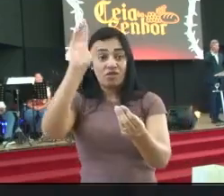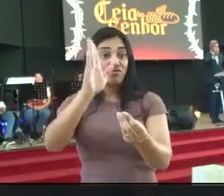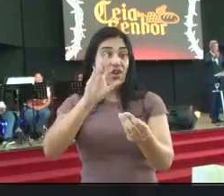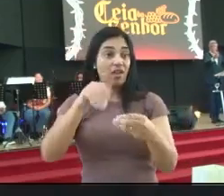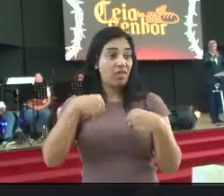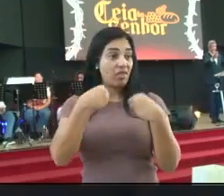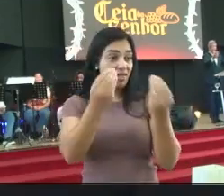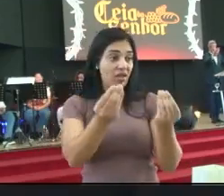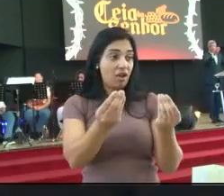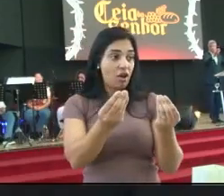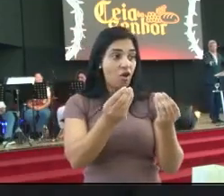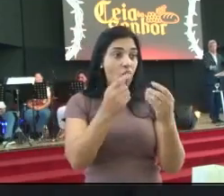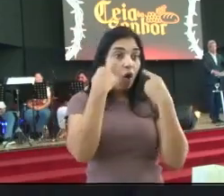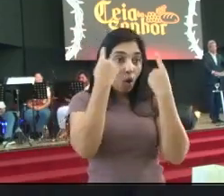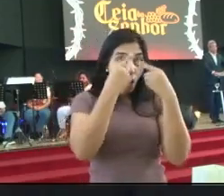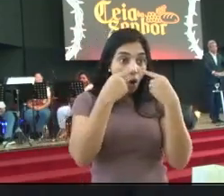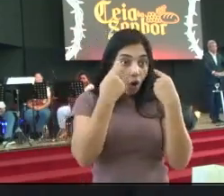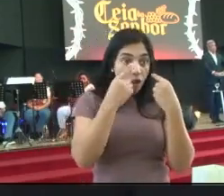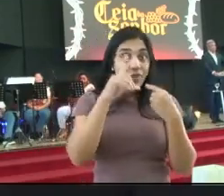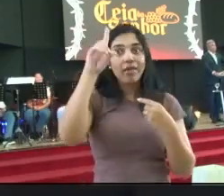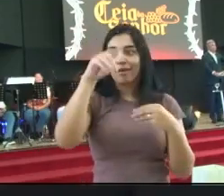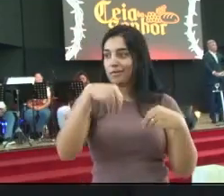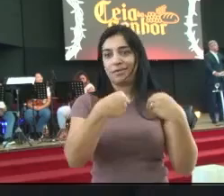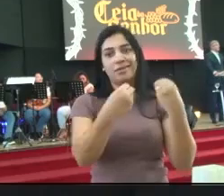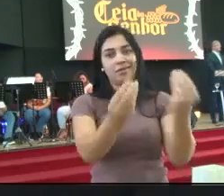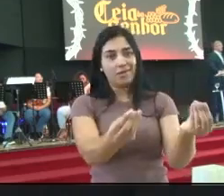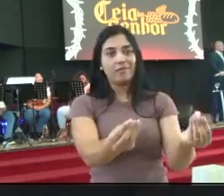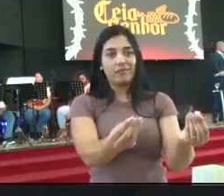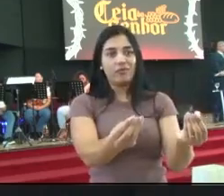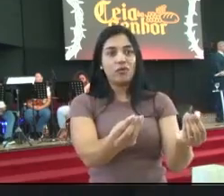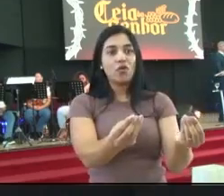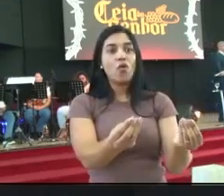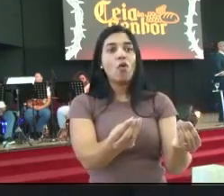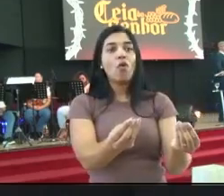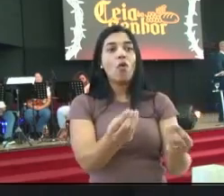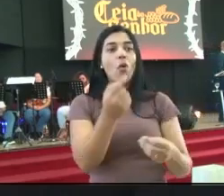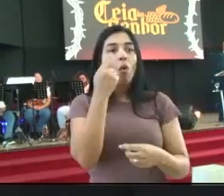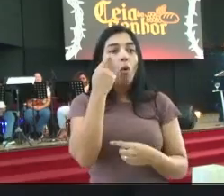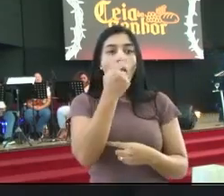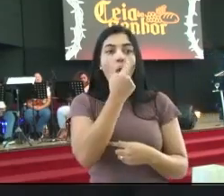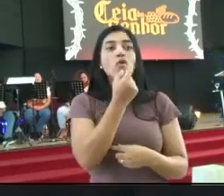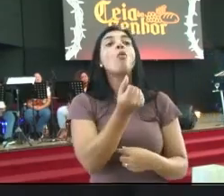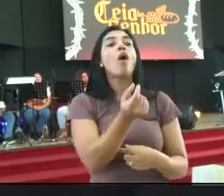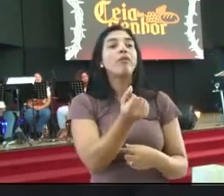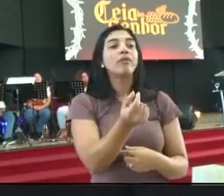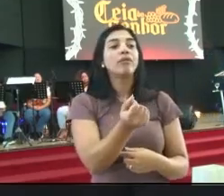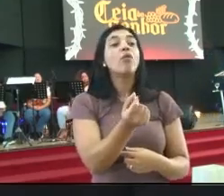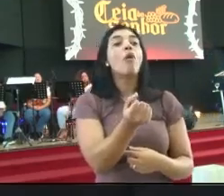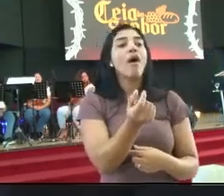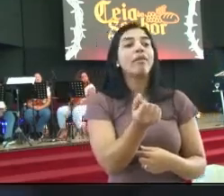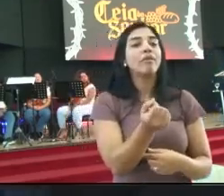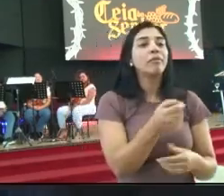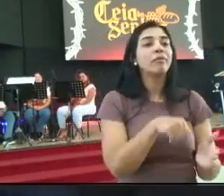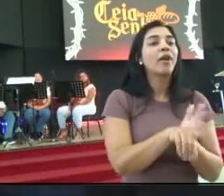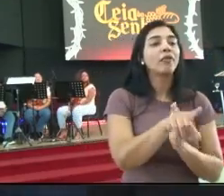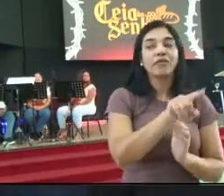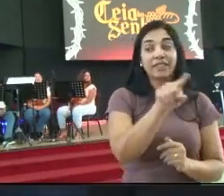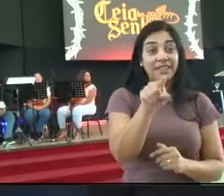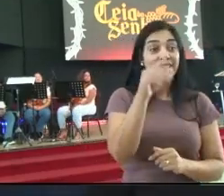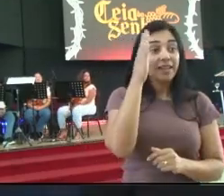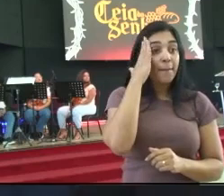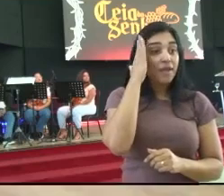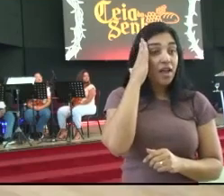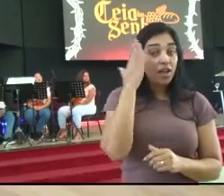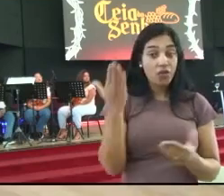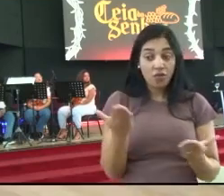Os seus olhos para enxergar foi Ele que te deu. Quanto vale um olho seu? Você sabia